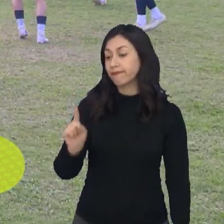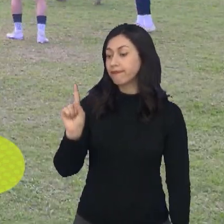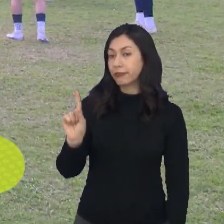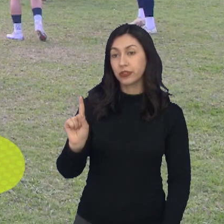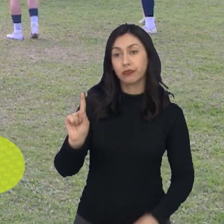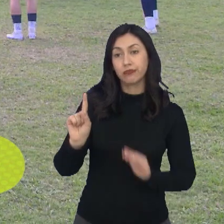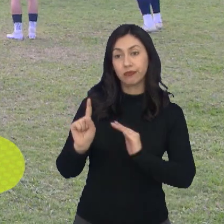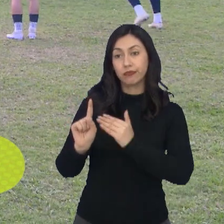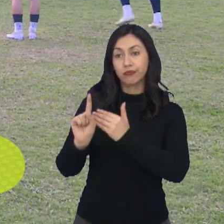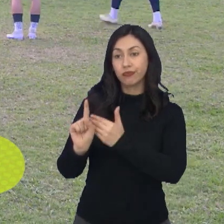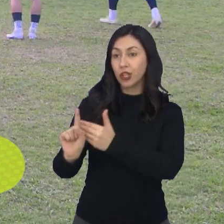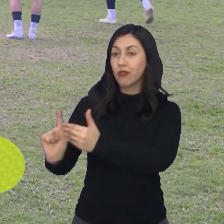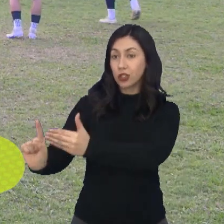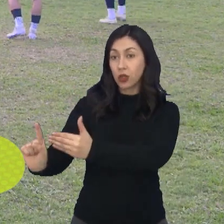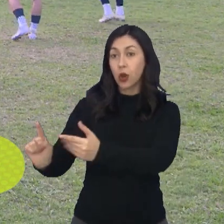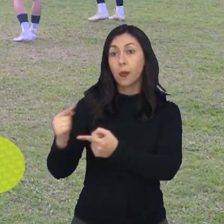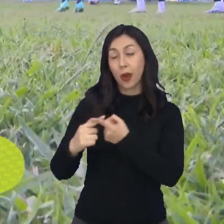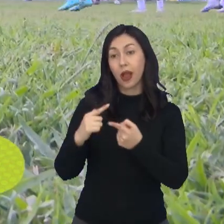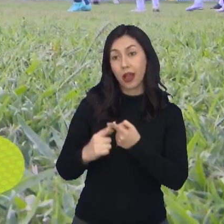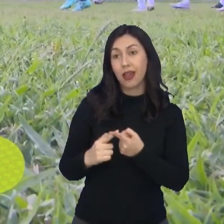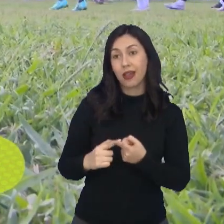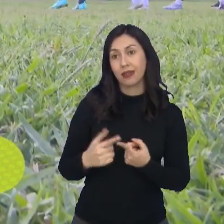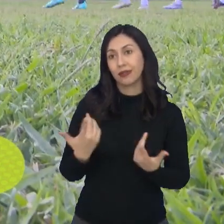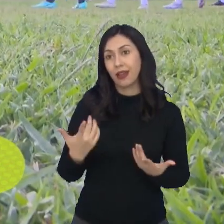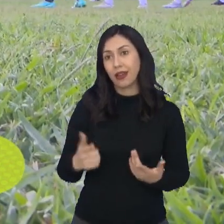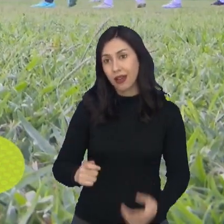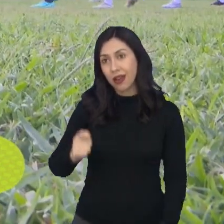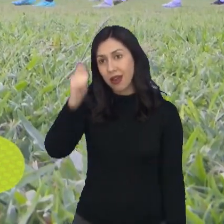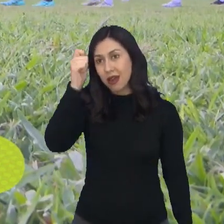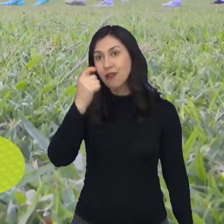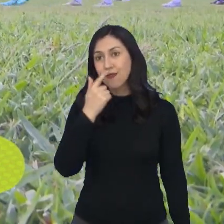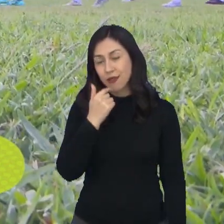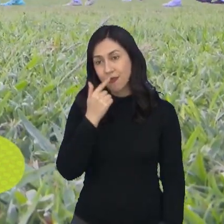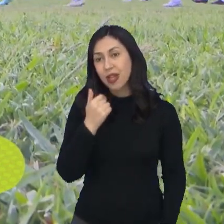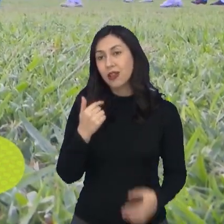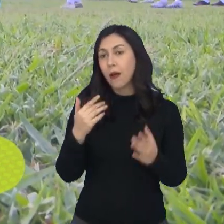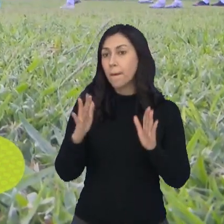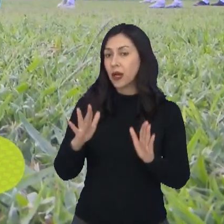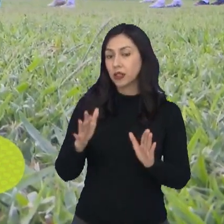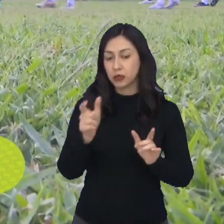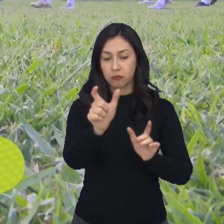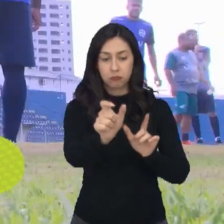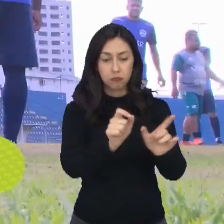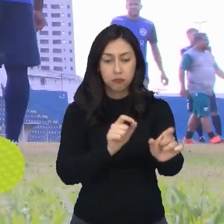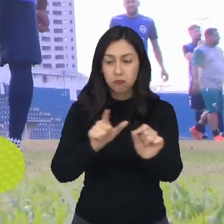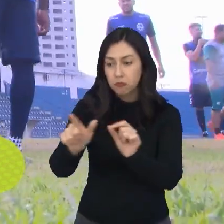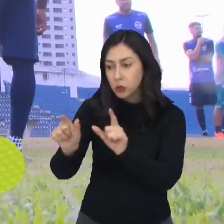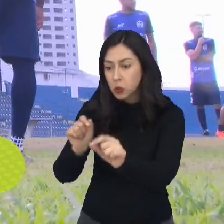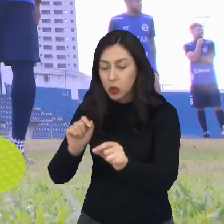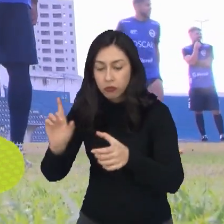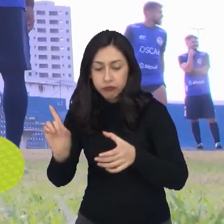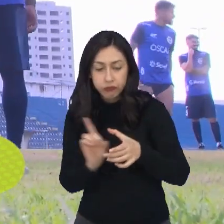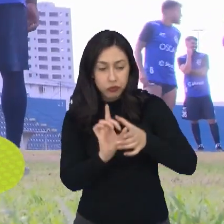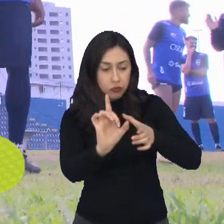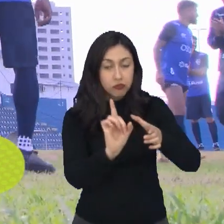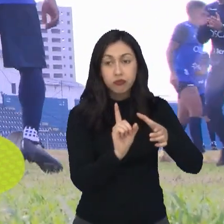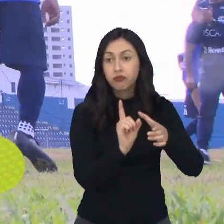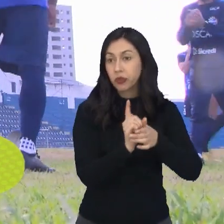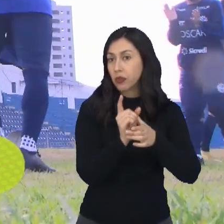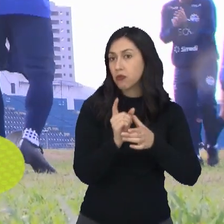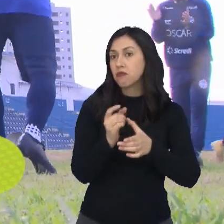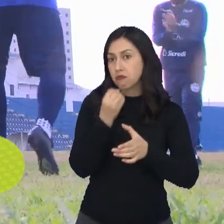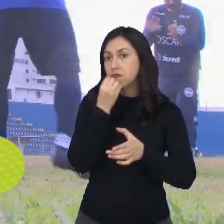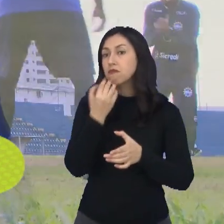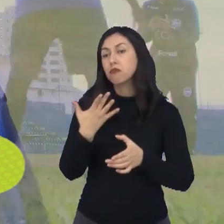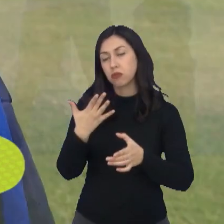pelo 3º cartão amarelo. O restante tem todas as condições e a gente vai montar a melhor equipe para que ele possa ir lá e fazer um bom